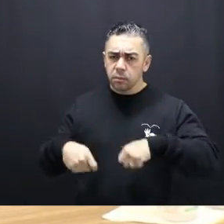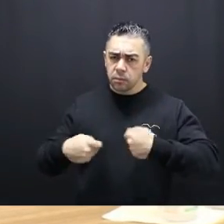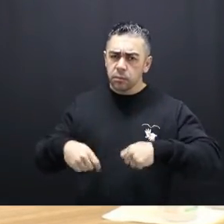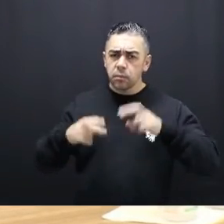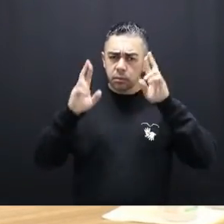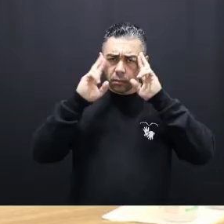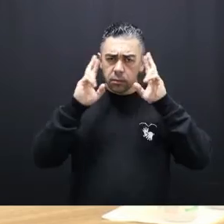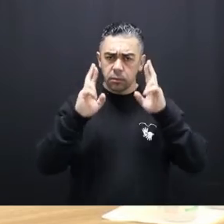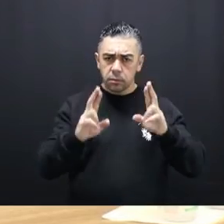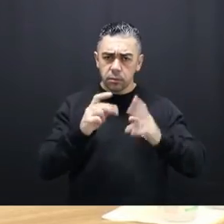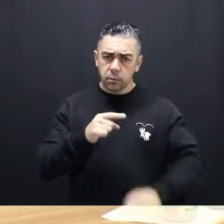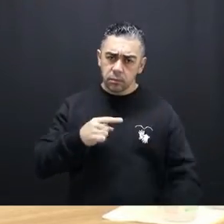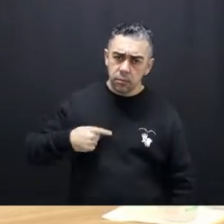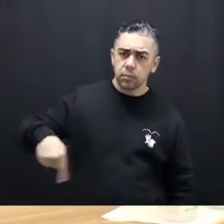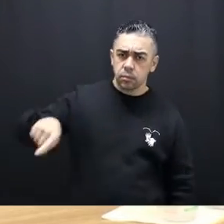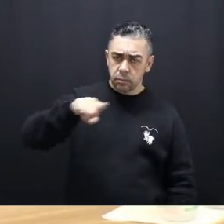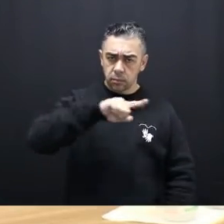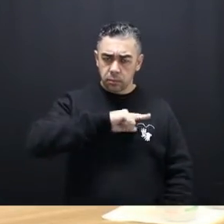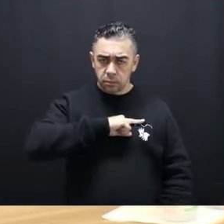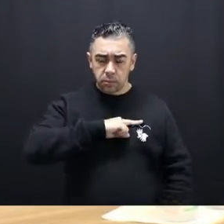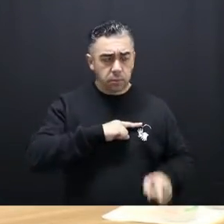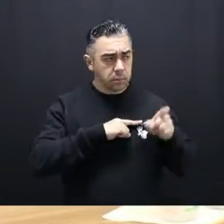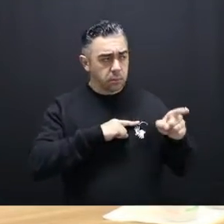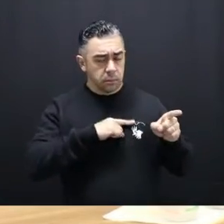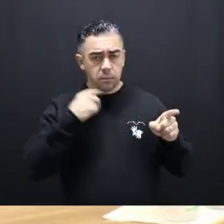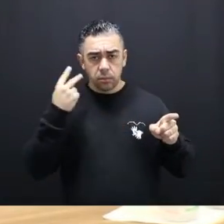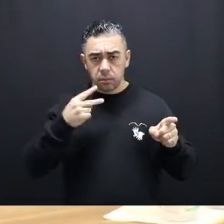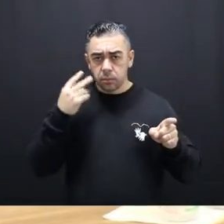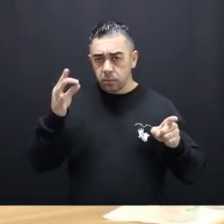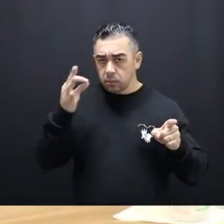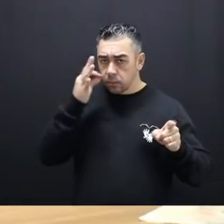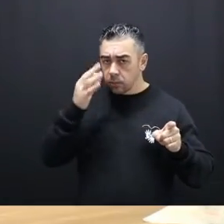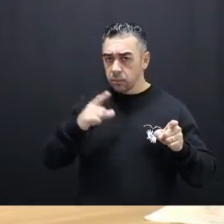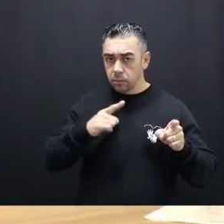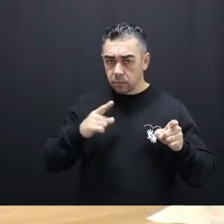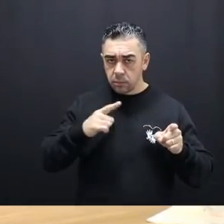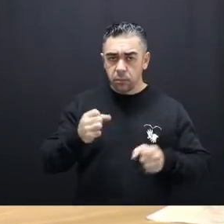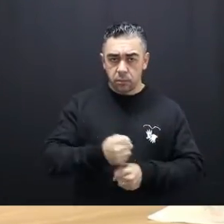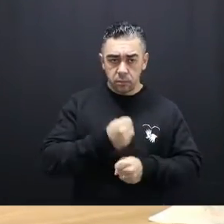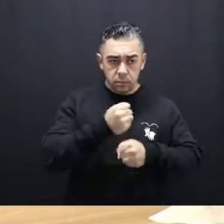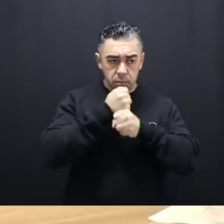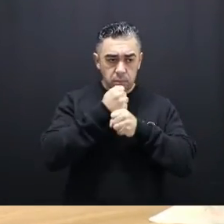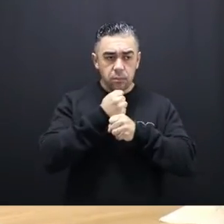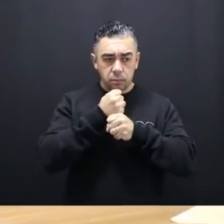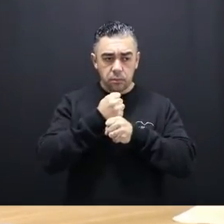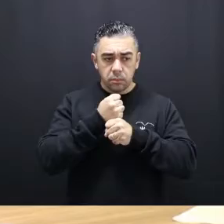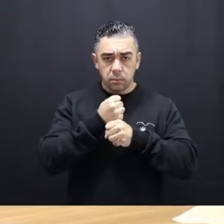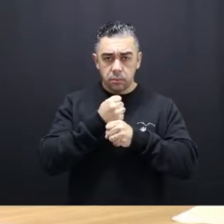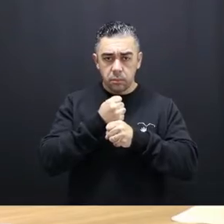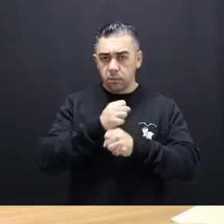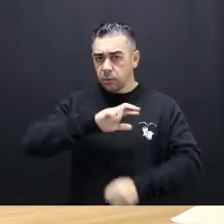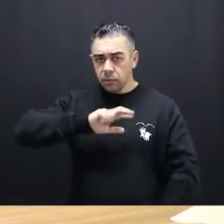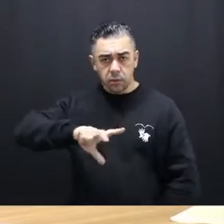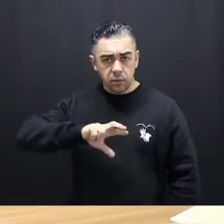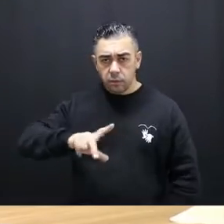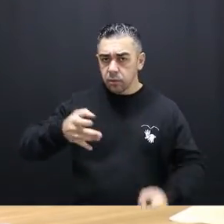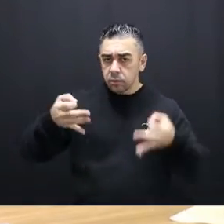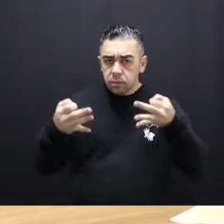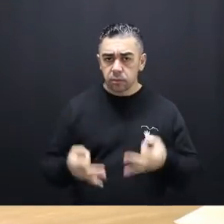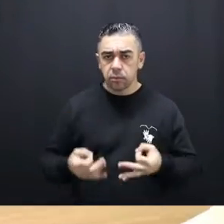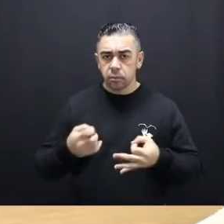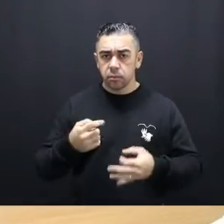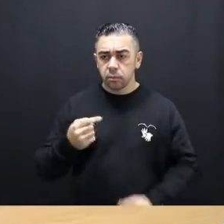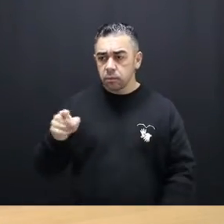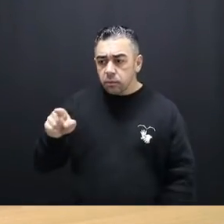nós Oi e o vereador Avelino tem uma indicação de uma obra é a sogra vai sair É injusto que o servidor que tem